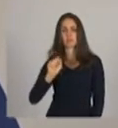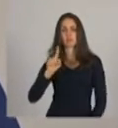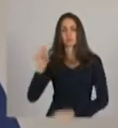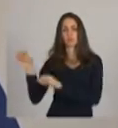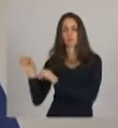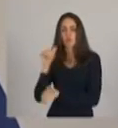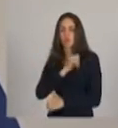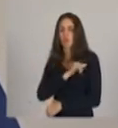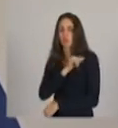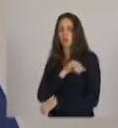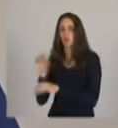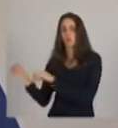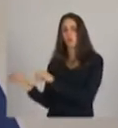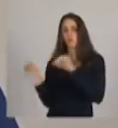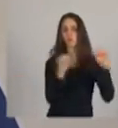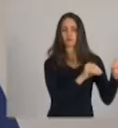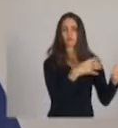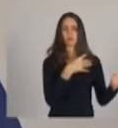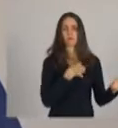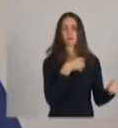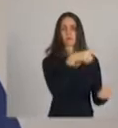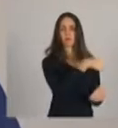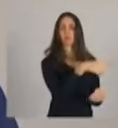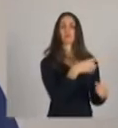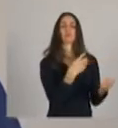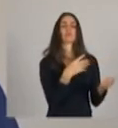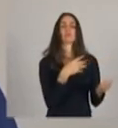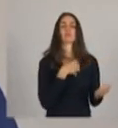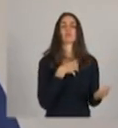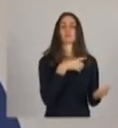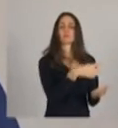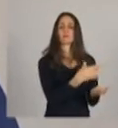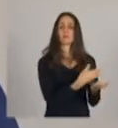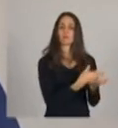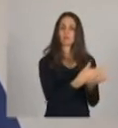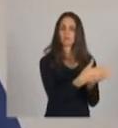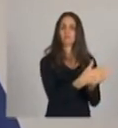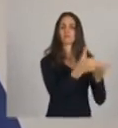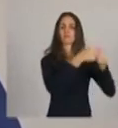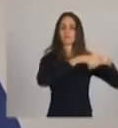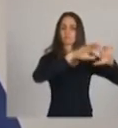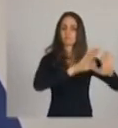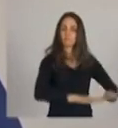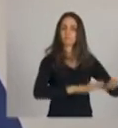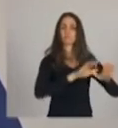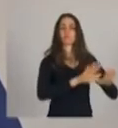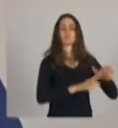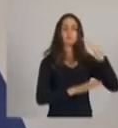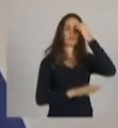Bahia, onde ele ficou radicado lá e